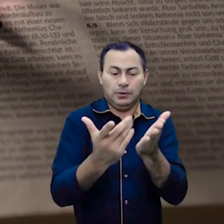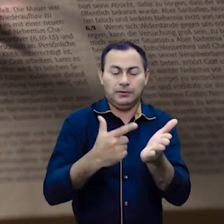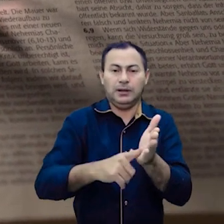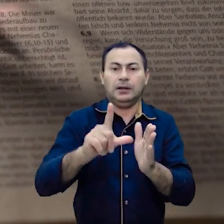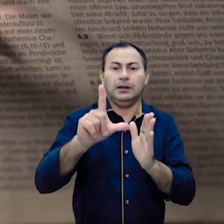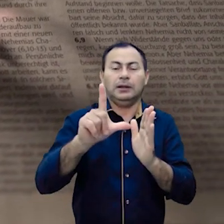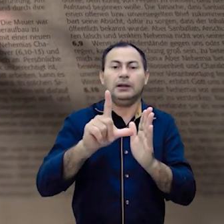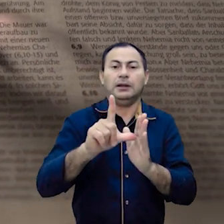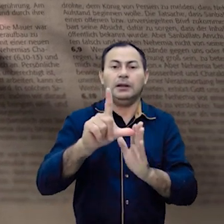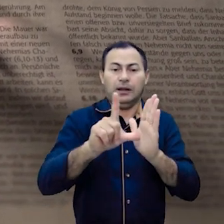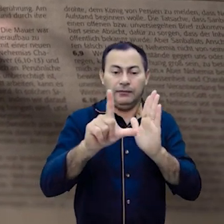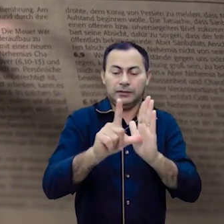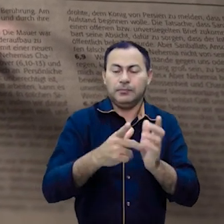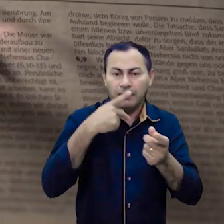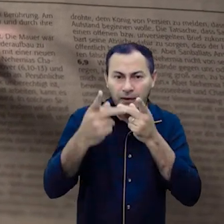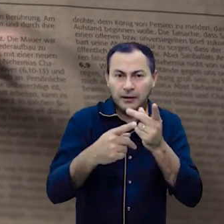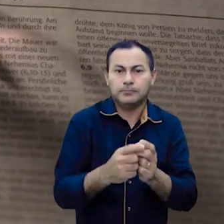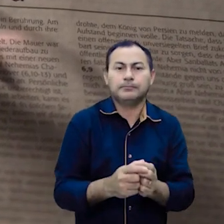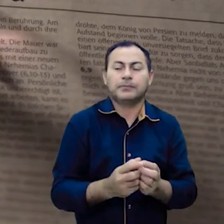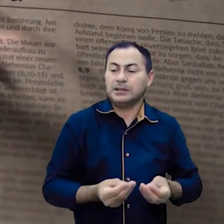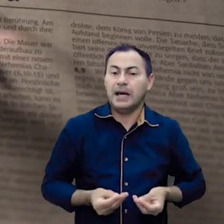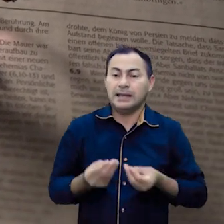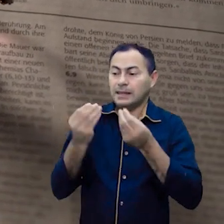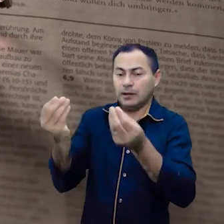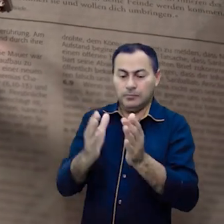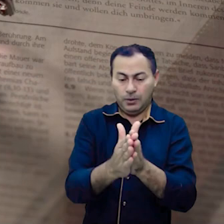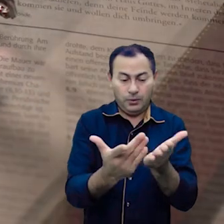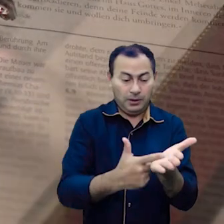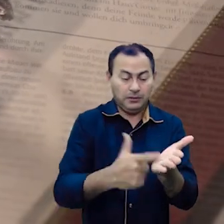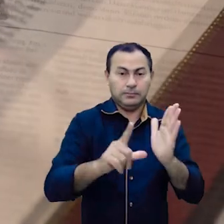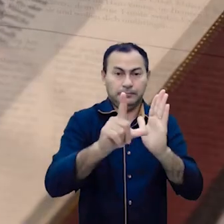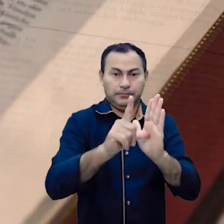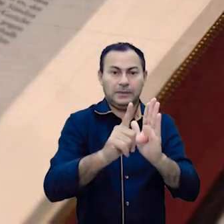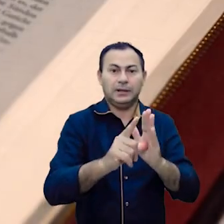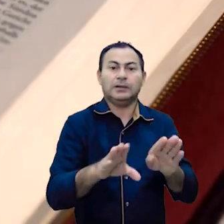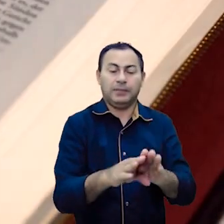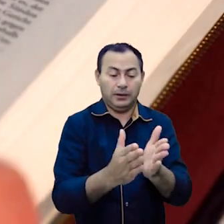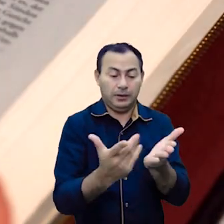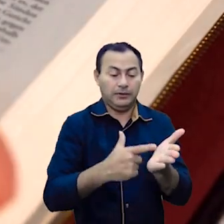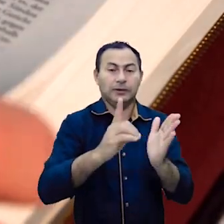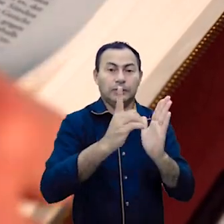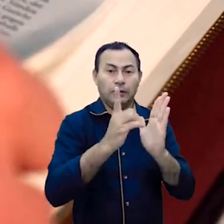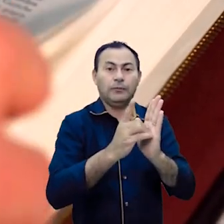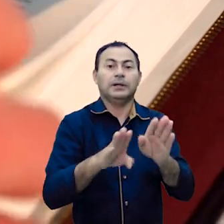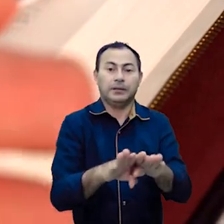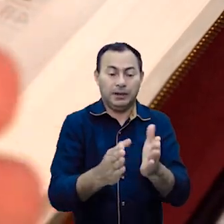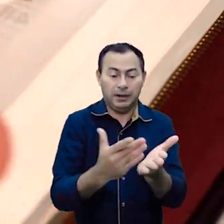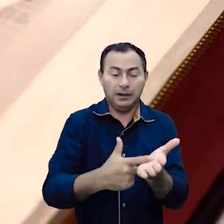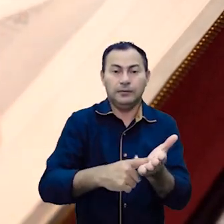capítulos do livro de Levítico esses eu chamo de a rendição o livro de Levítico de Deuteronômio